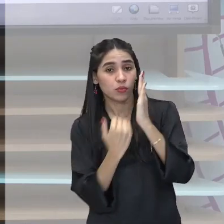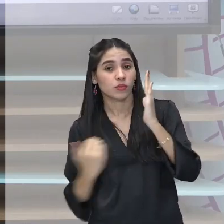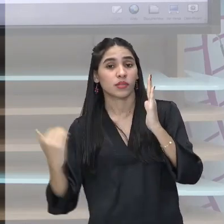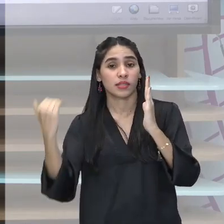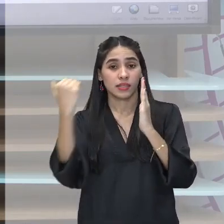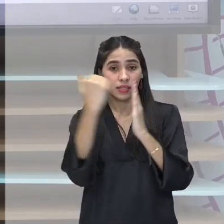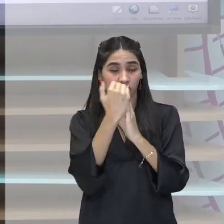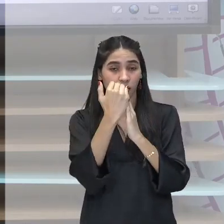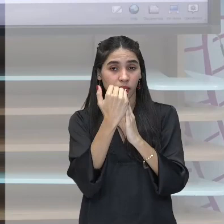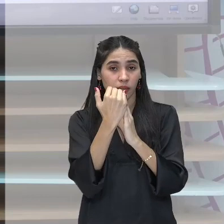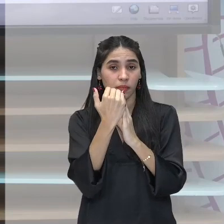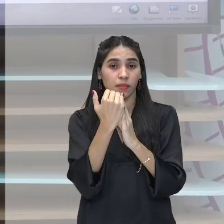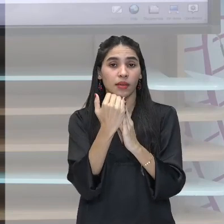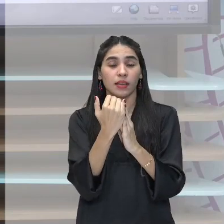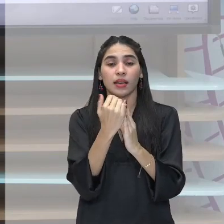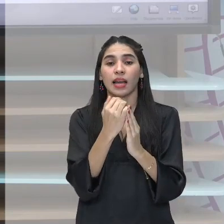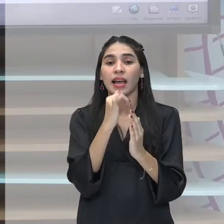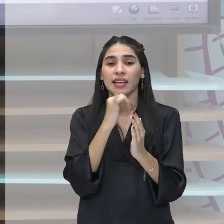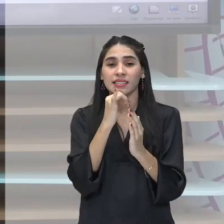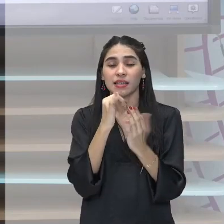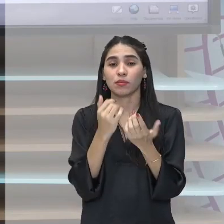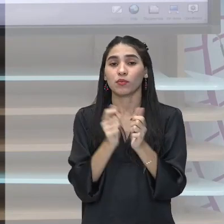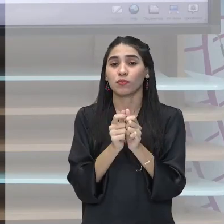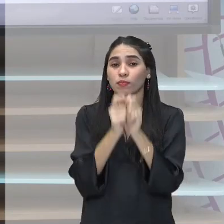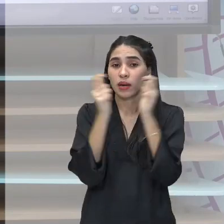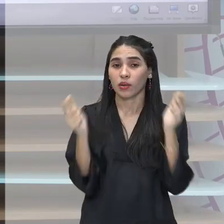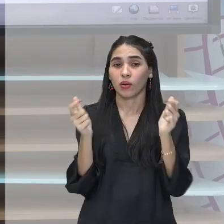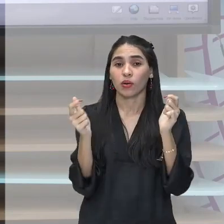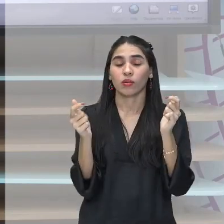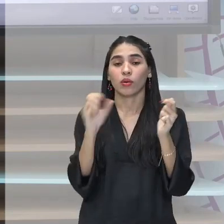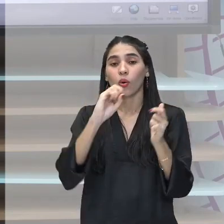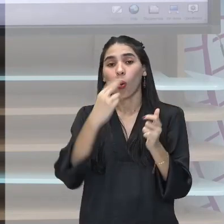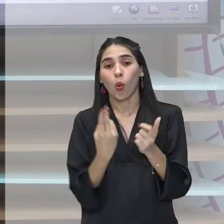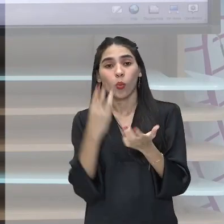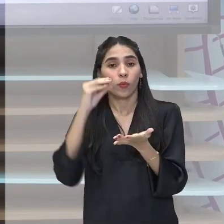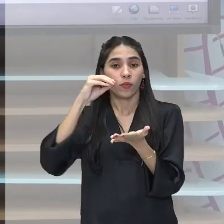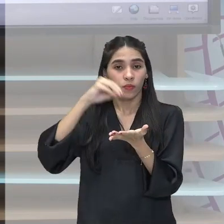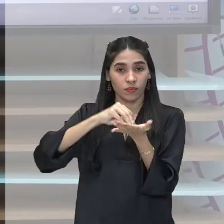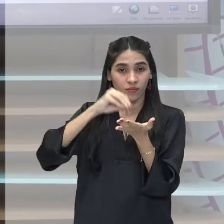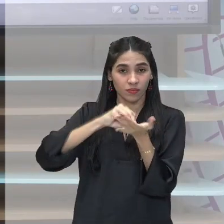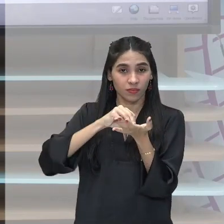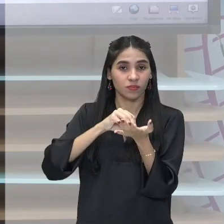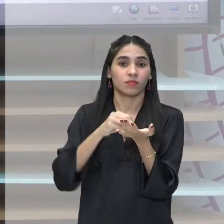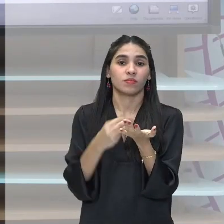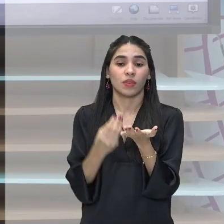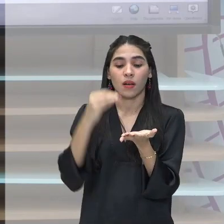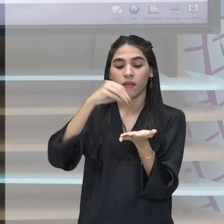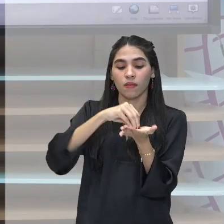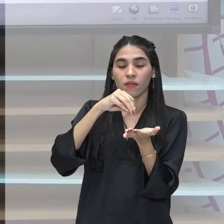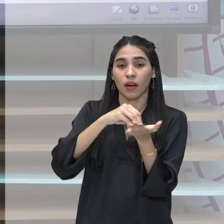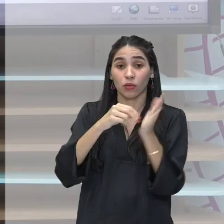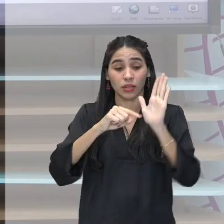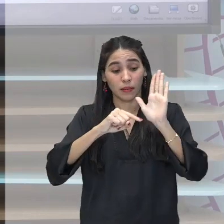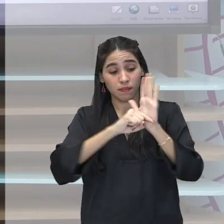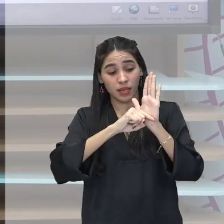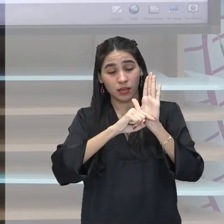acabei de falar, por excesso, né? Ou por falta. A falta é o